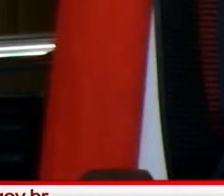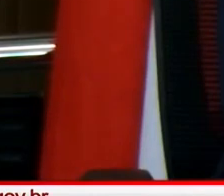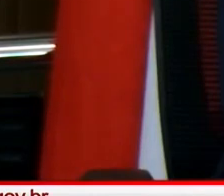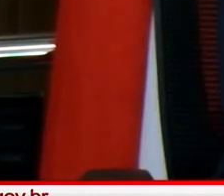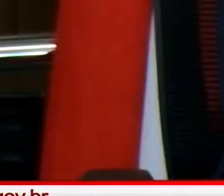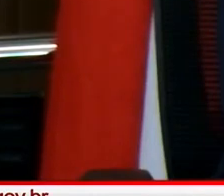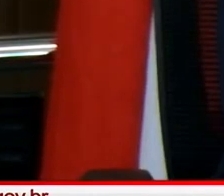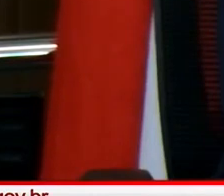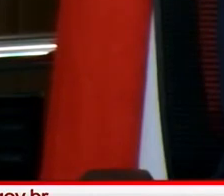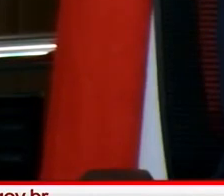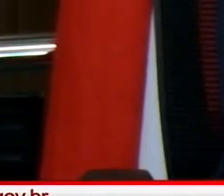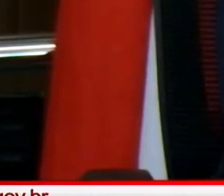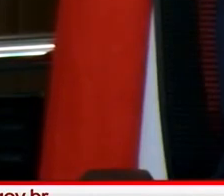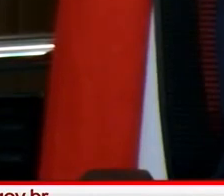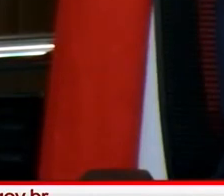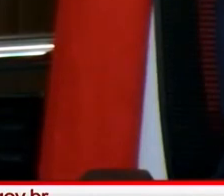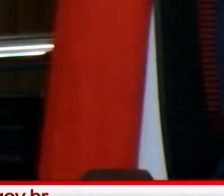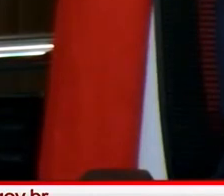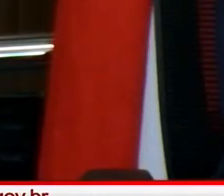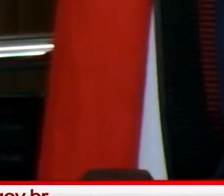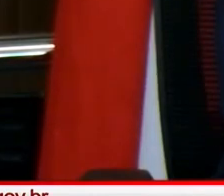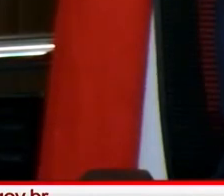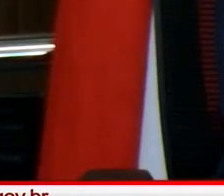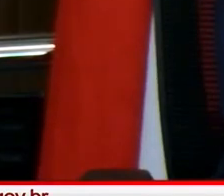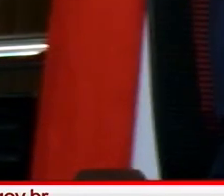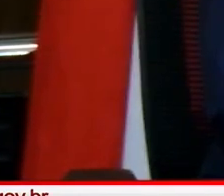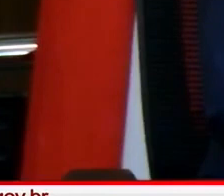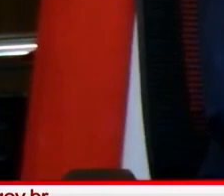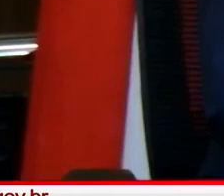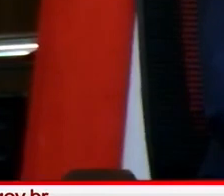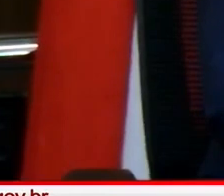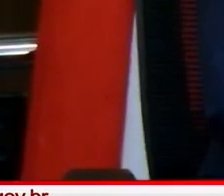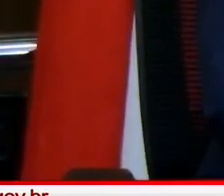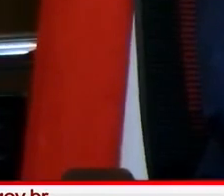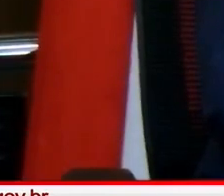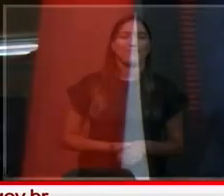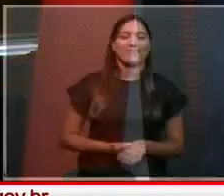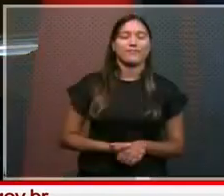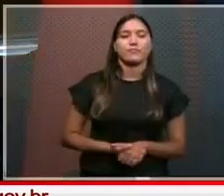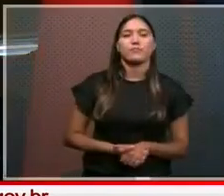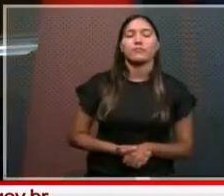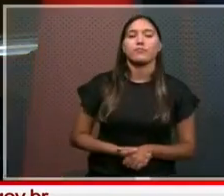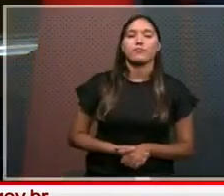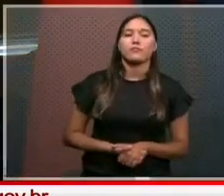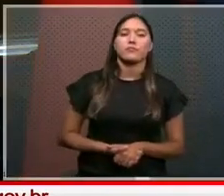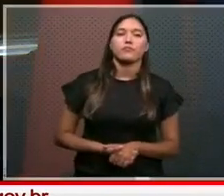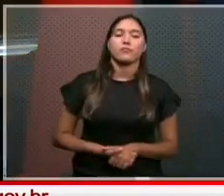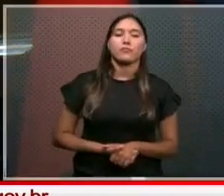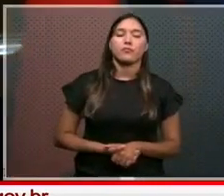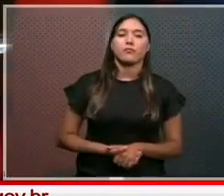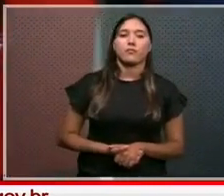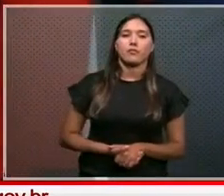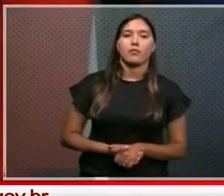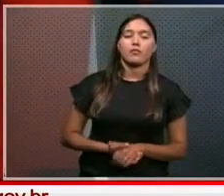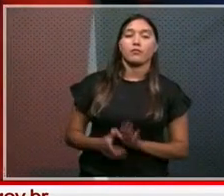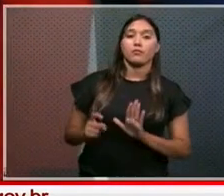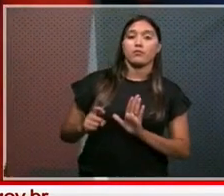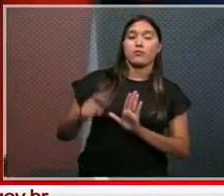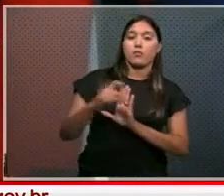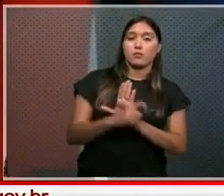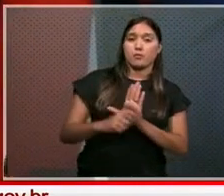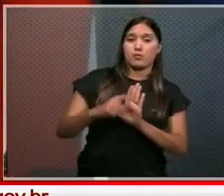açúcar Cacau e algodão agropecuária brasileira expandiu de forma